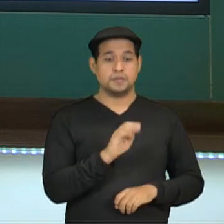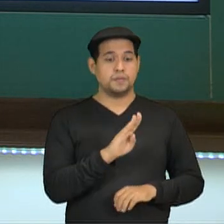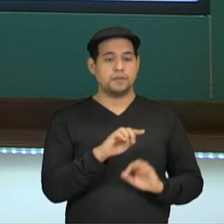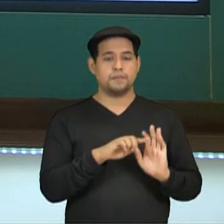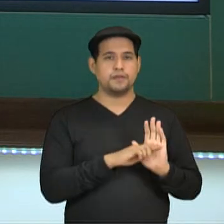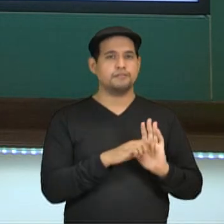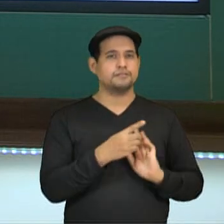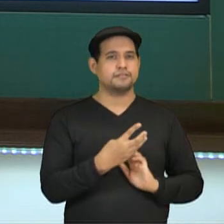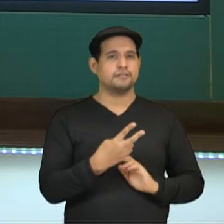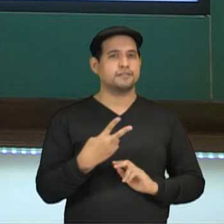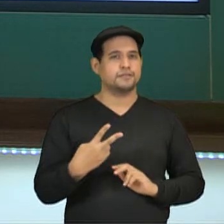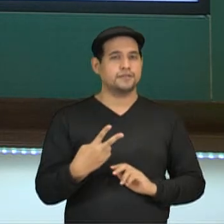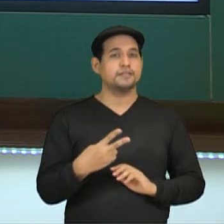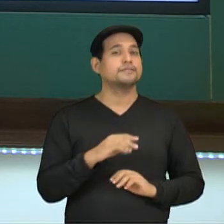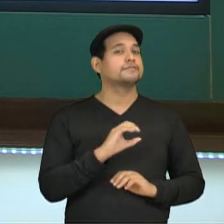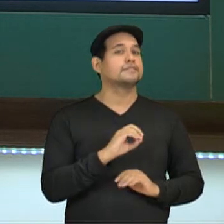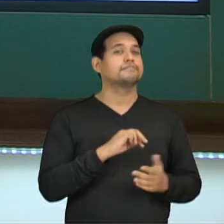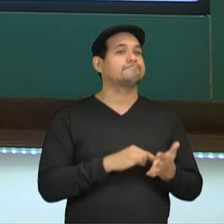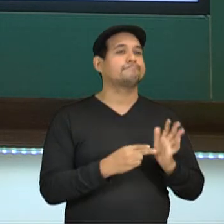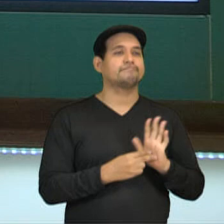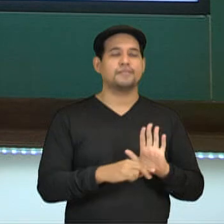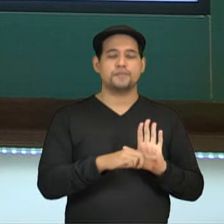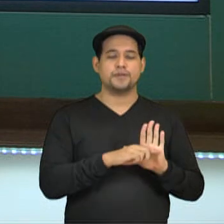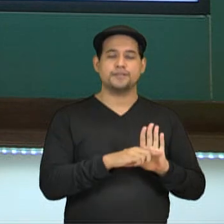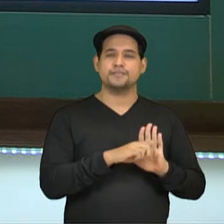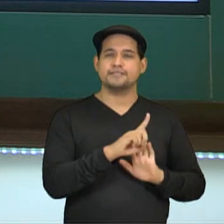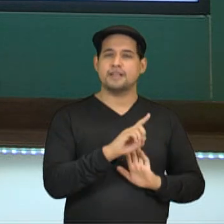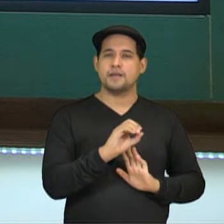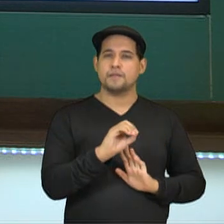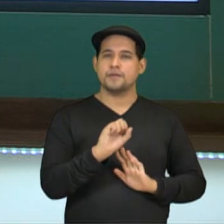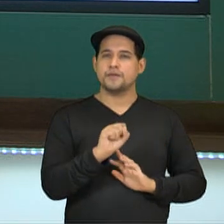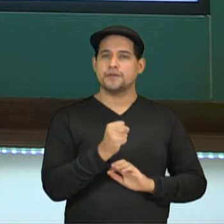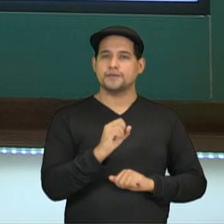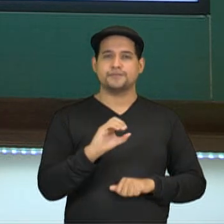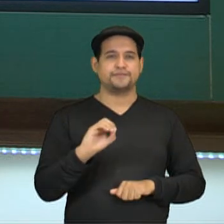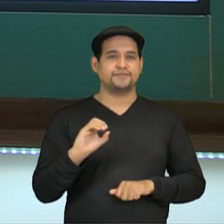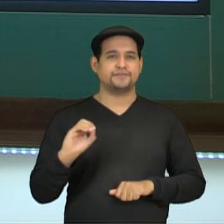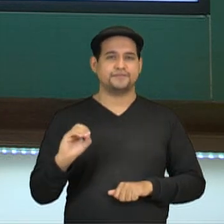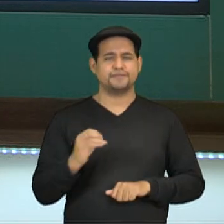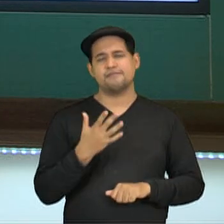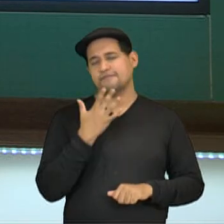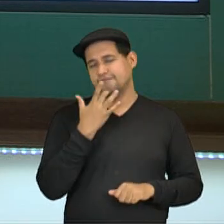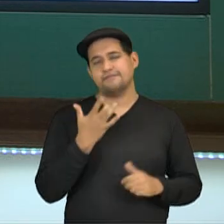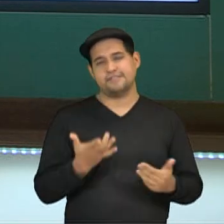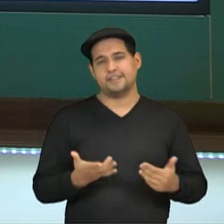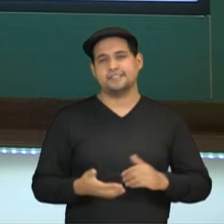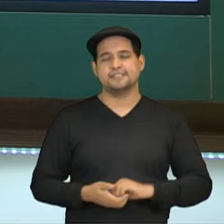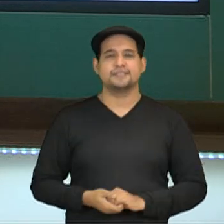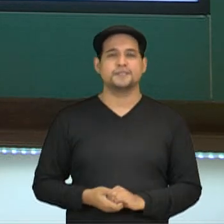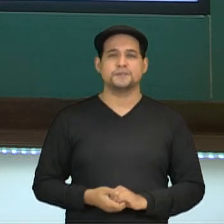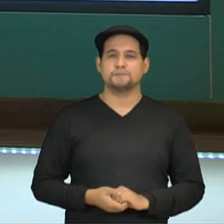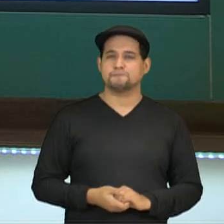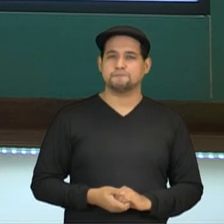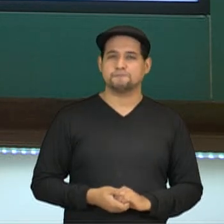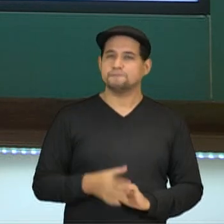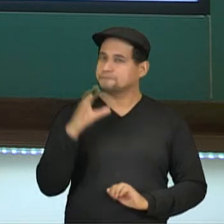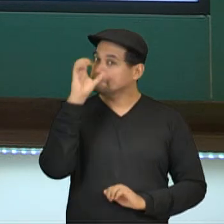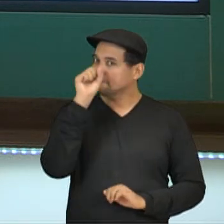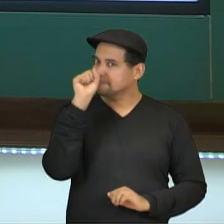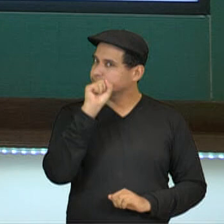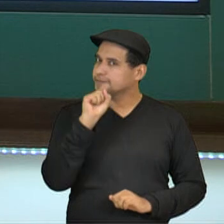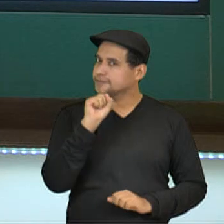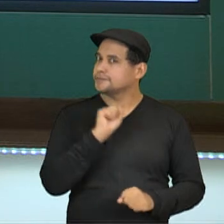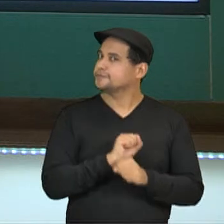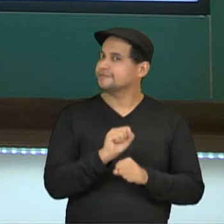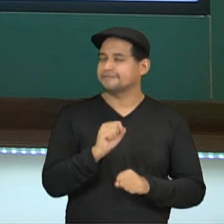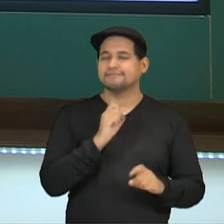é menos 32 e o C seria menos 10.800. Fácil, né? Bem tranquilo? Espero